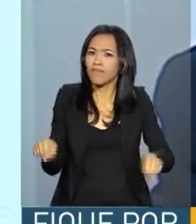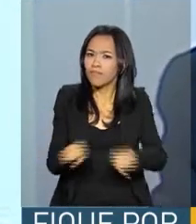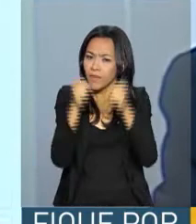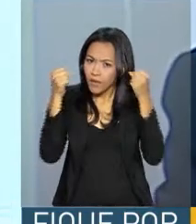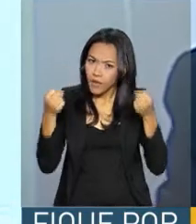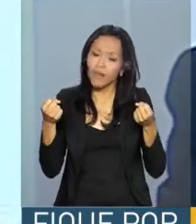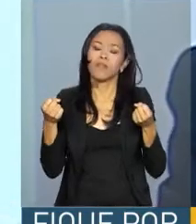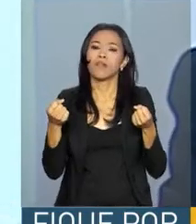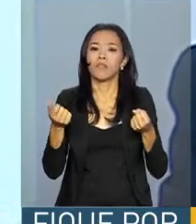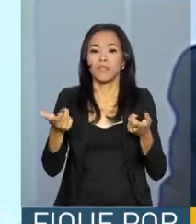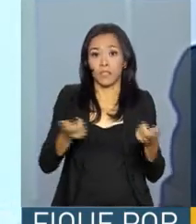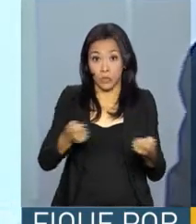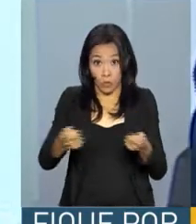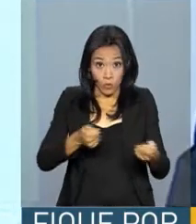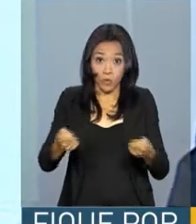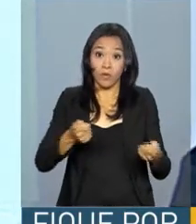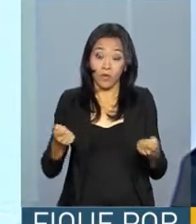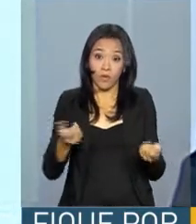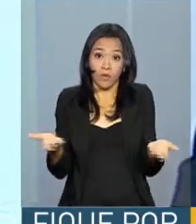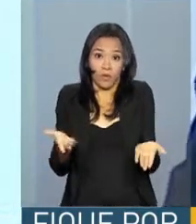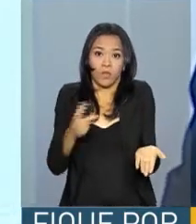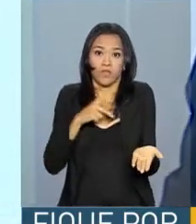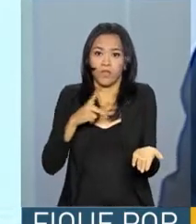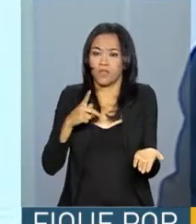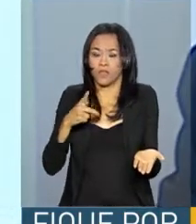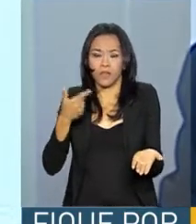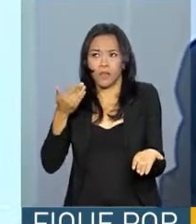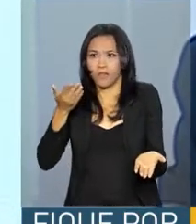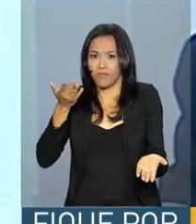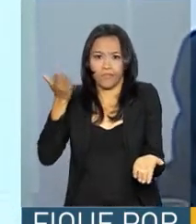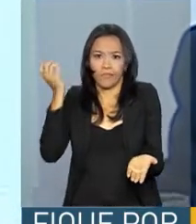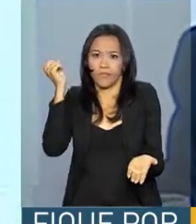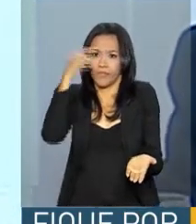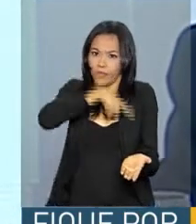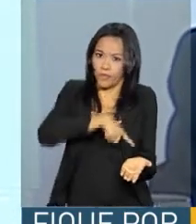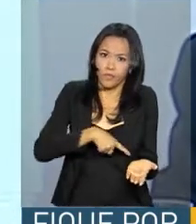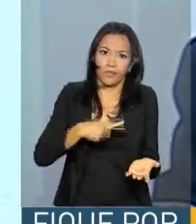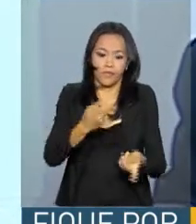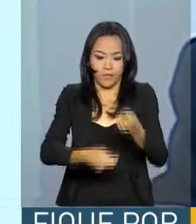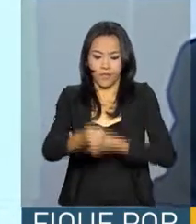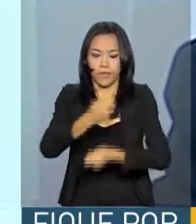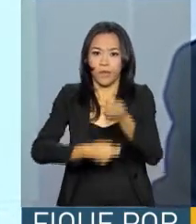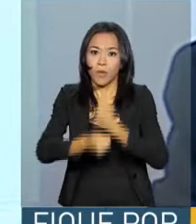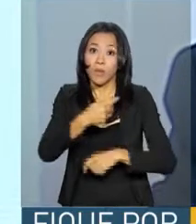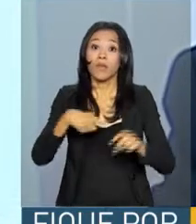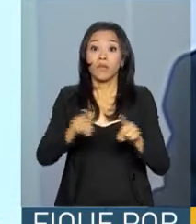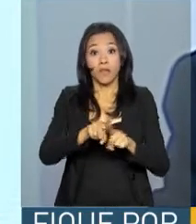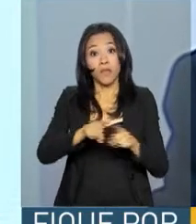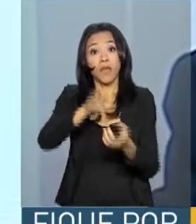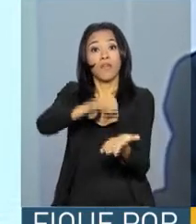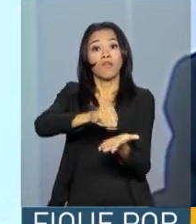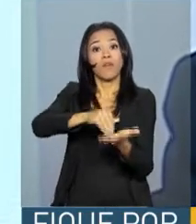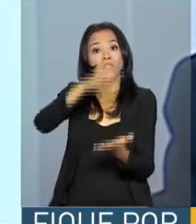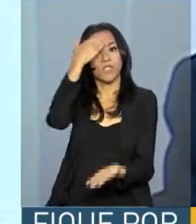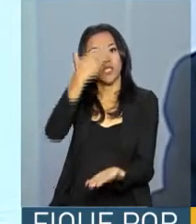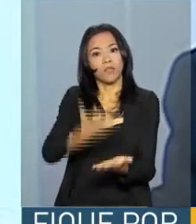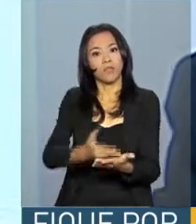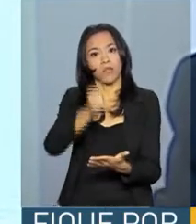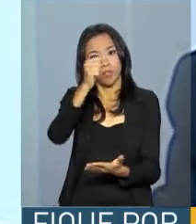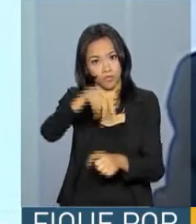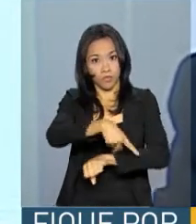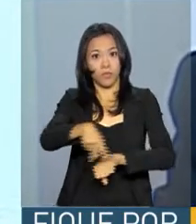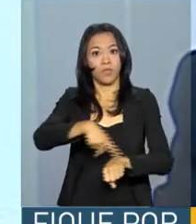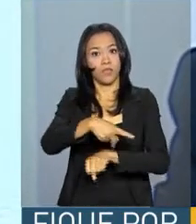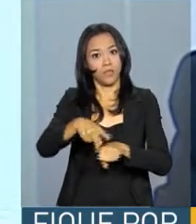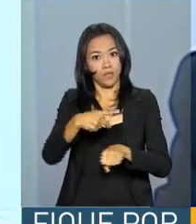que hoje existe. Seria péssimo para a economia, além do descrédito de natureza nacional e internacional. Eu me